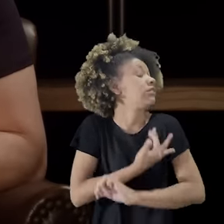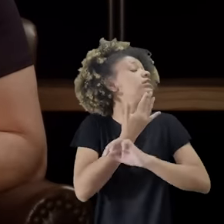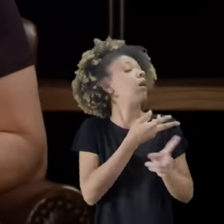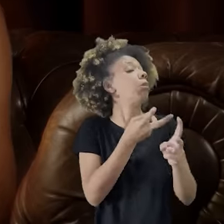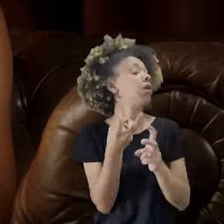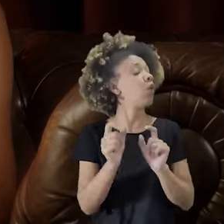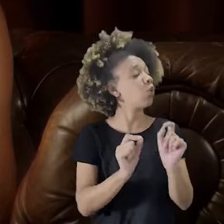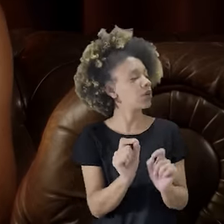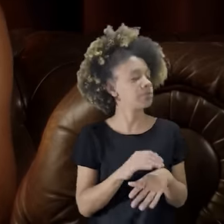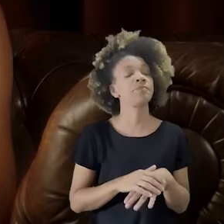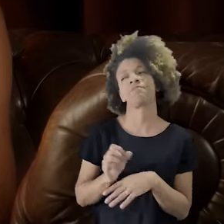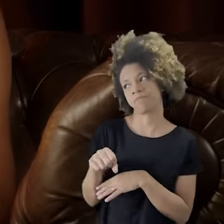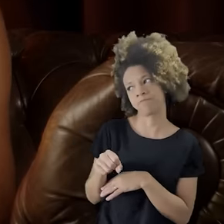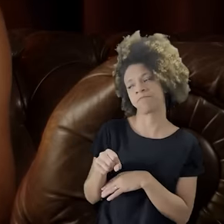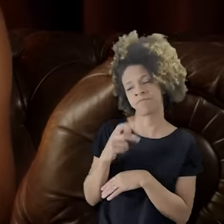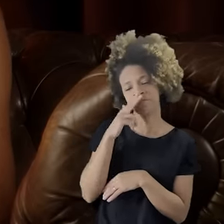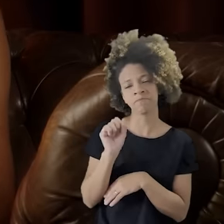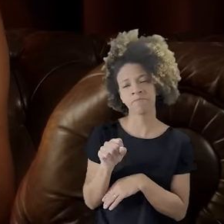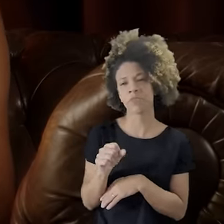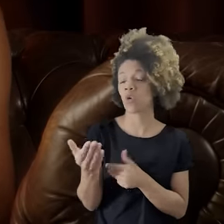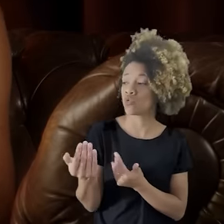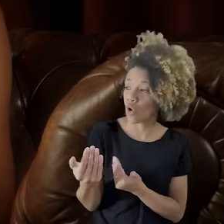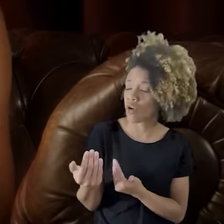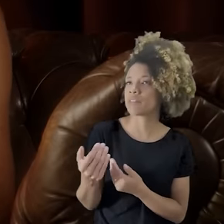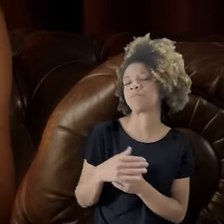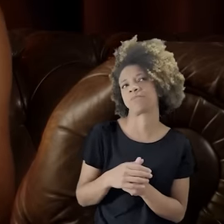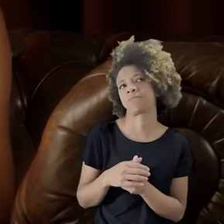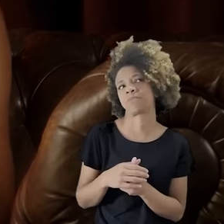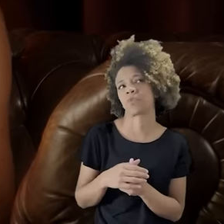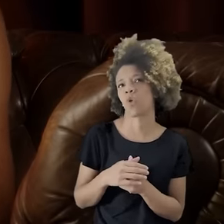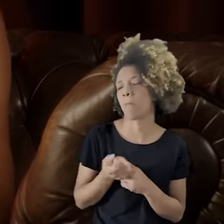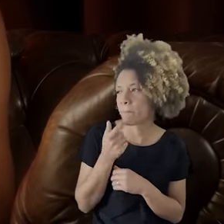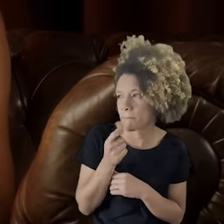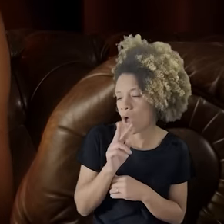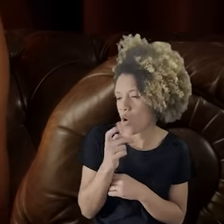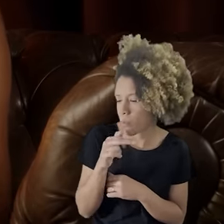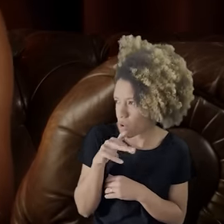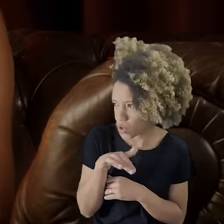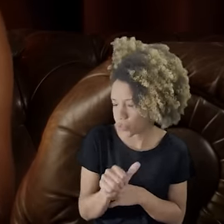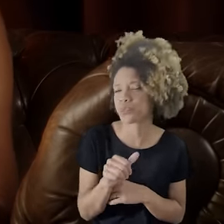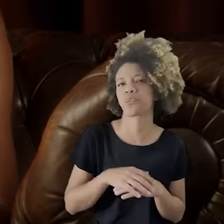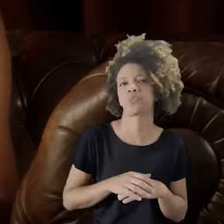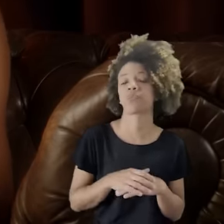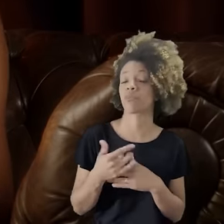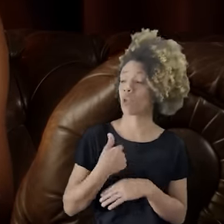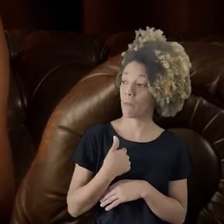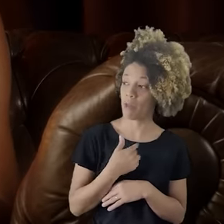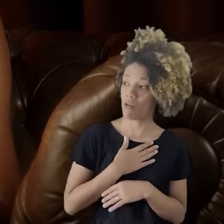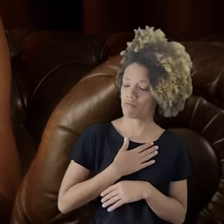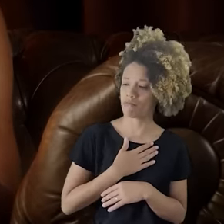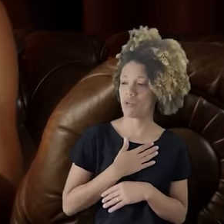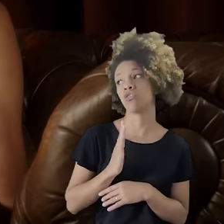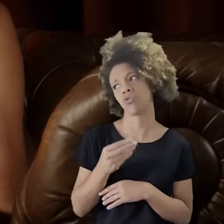aflorada que que eu acho assim que é exatamente isso O jovem quando se ormoniza por exemplo você vê que é é que nem no meu